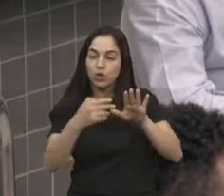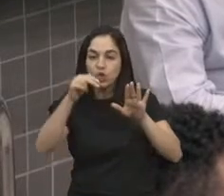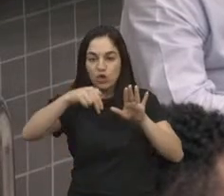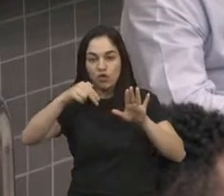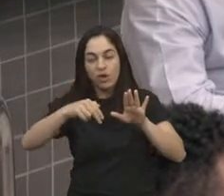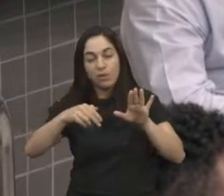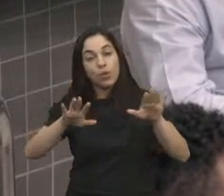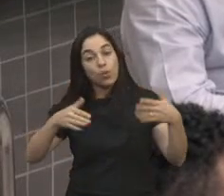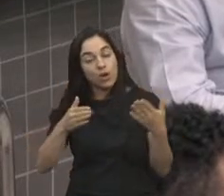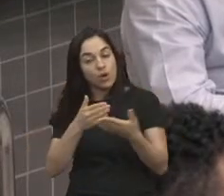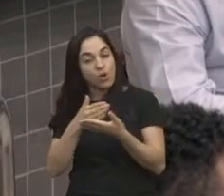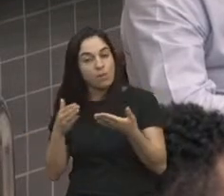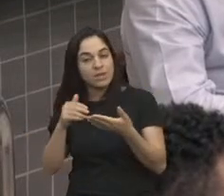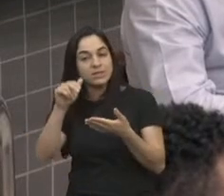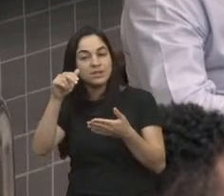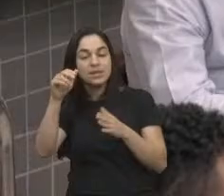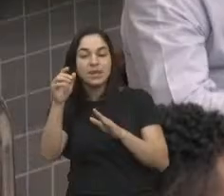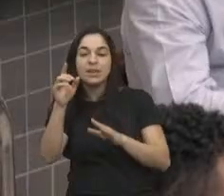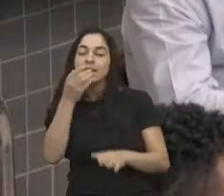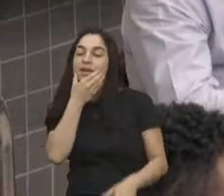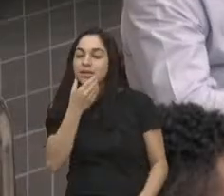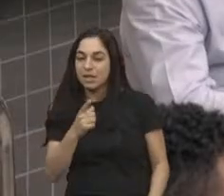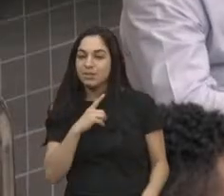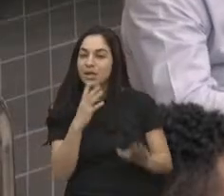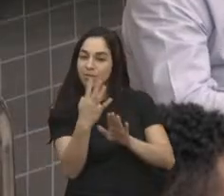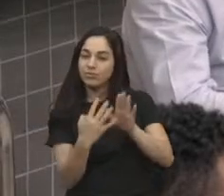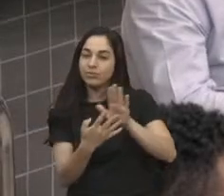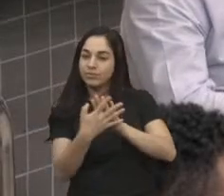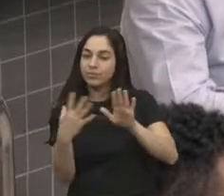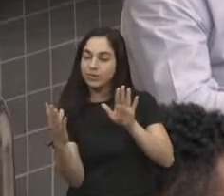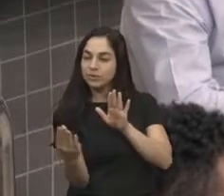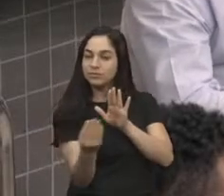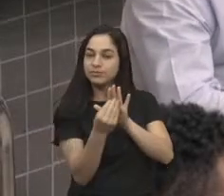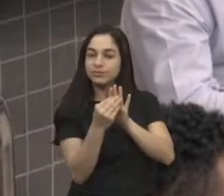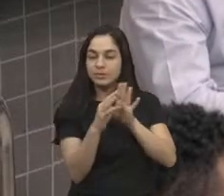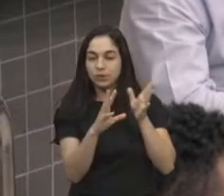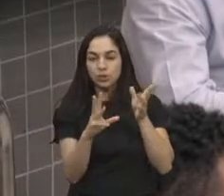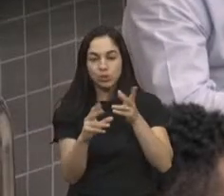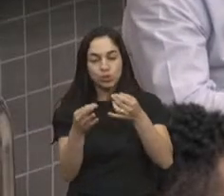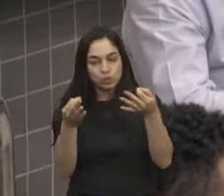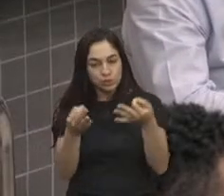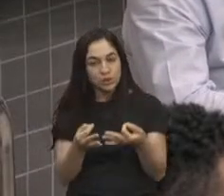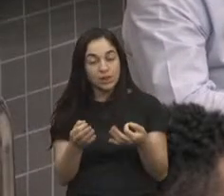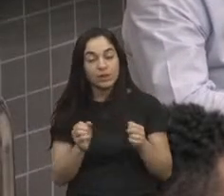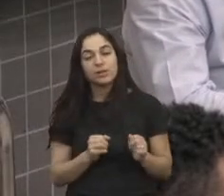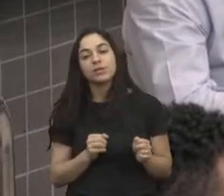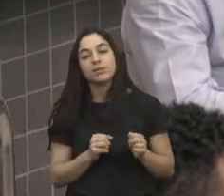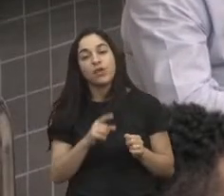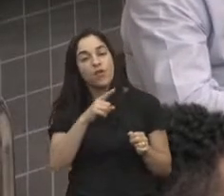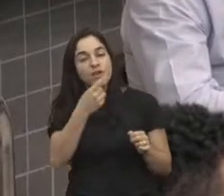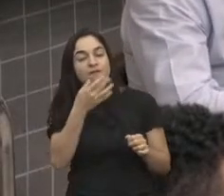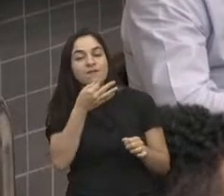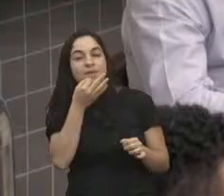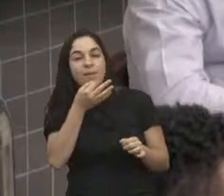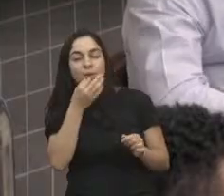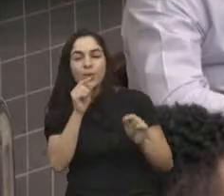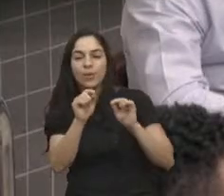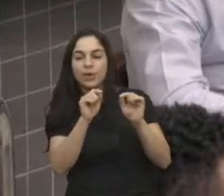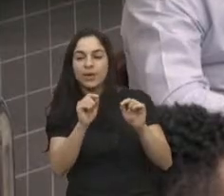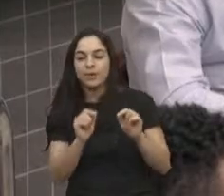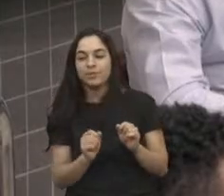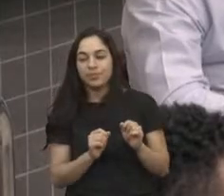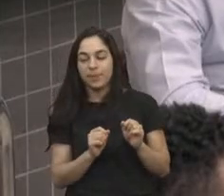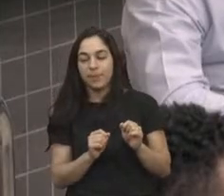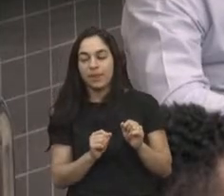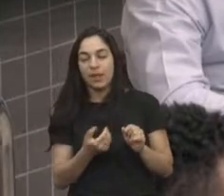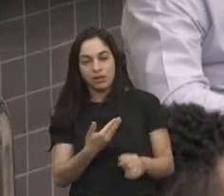já lança também o mês de dezembro completo. Referente ao que o senhor mencionou